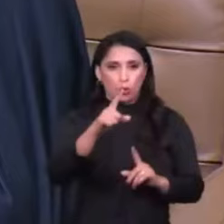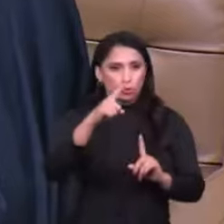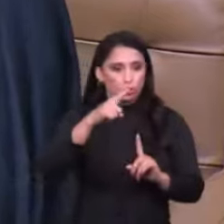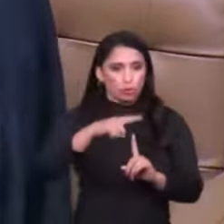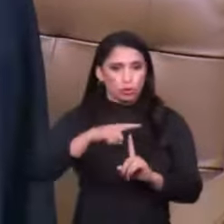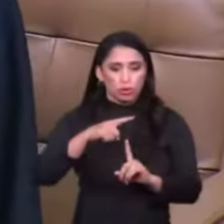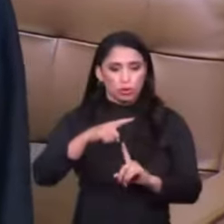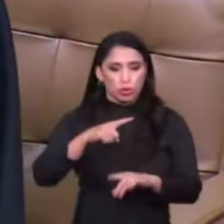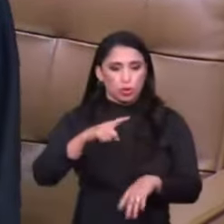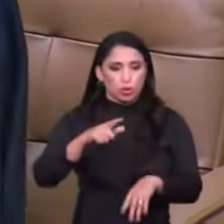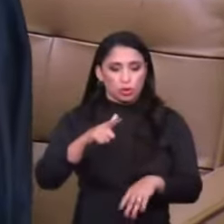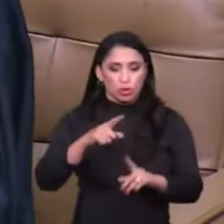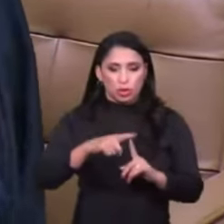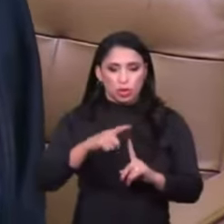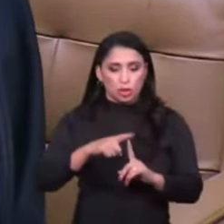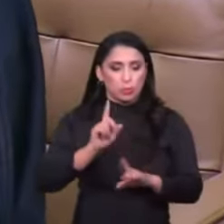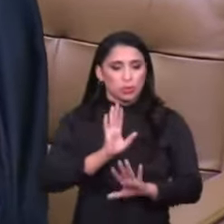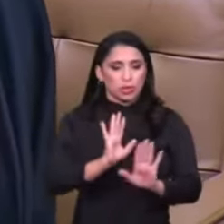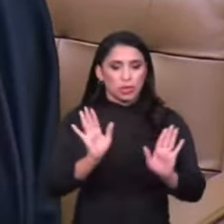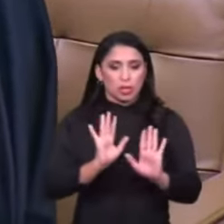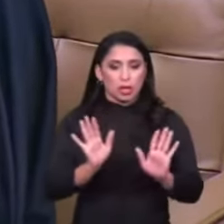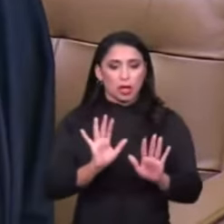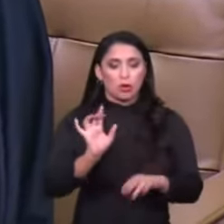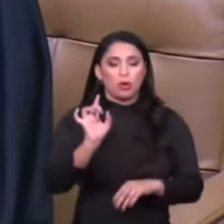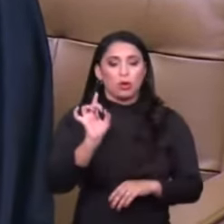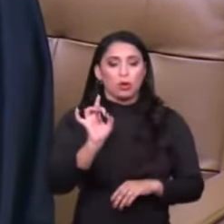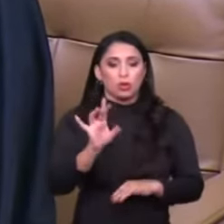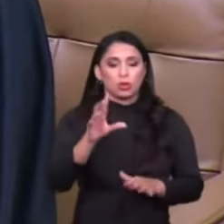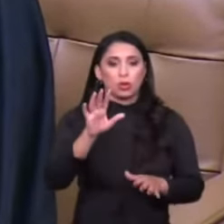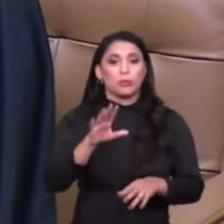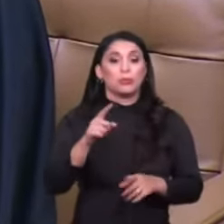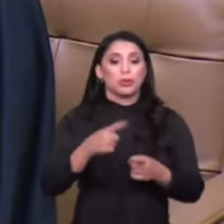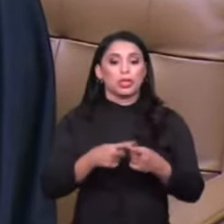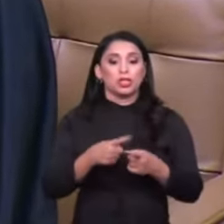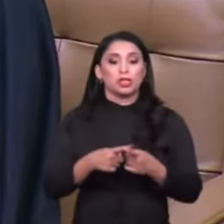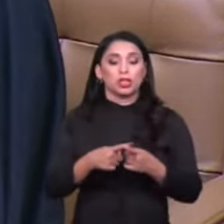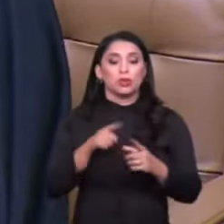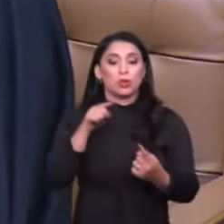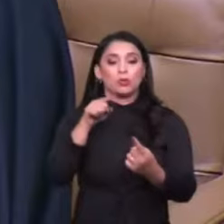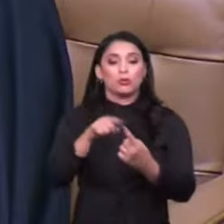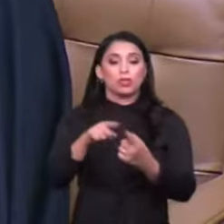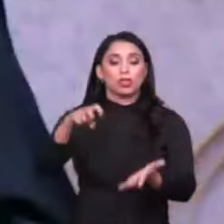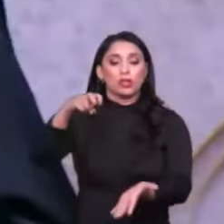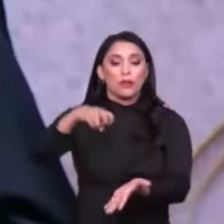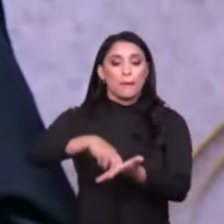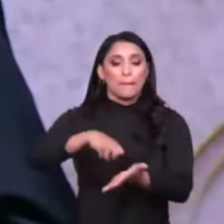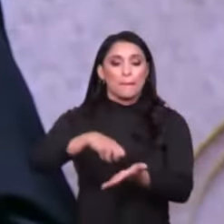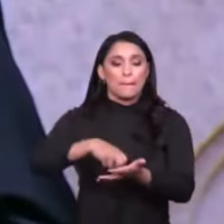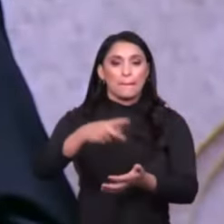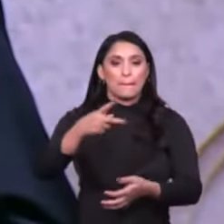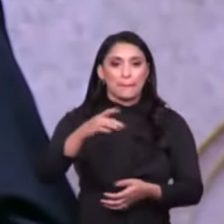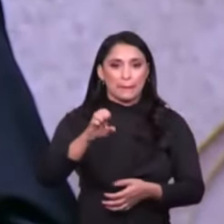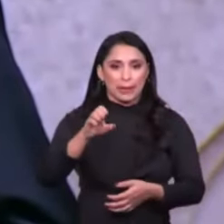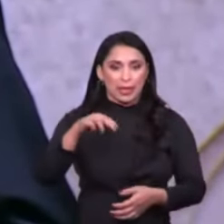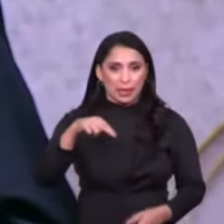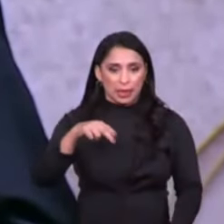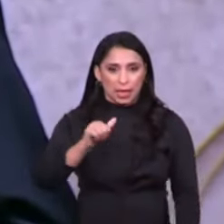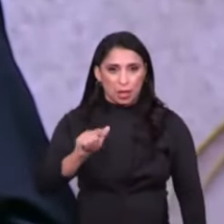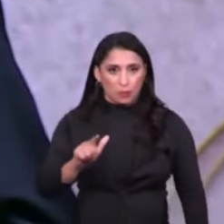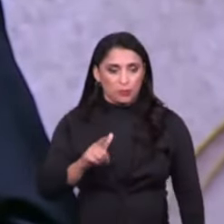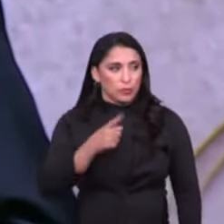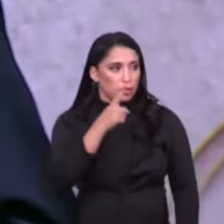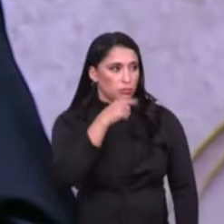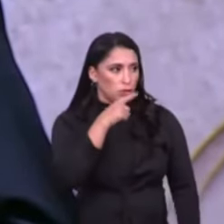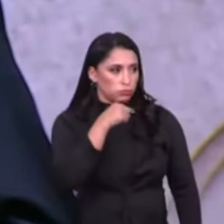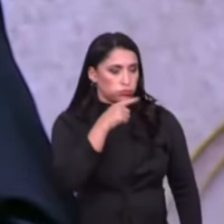Exato. Restritivas porque elas tinham conotação penal. Isso. O ministro Gilmar e eu pessoalmente, penso que os